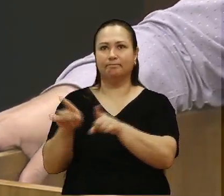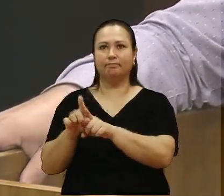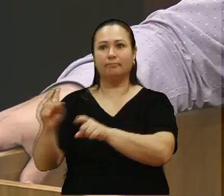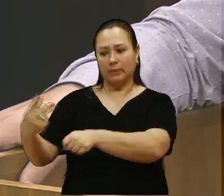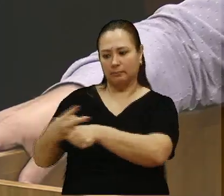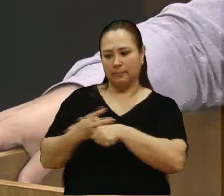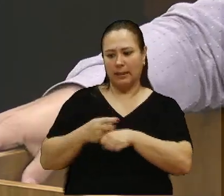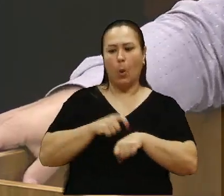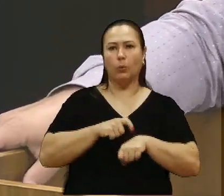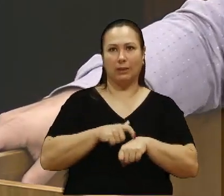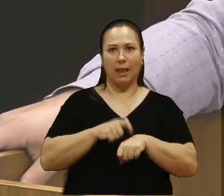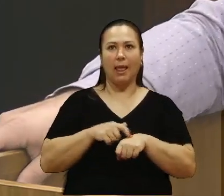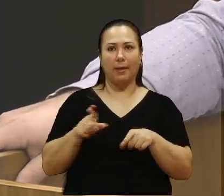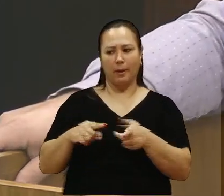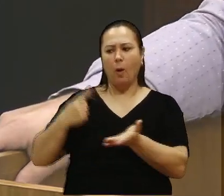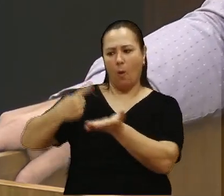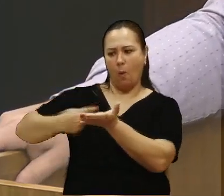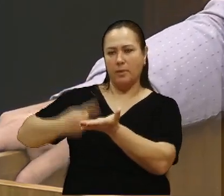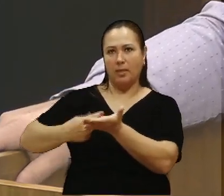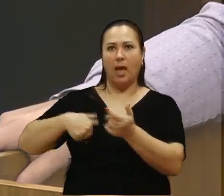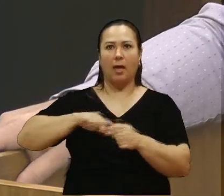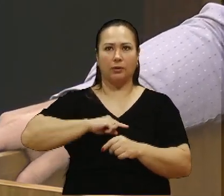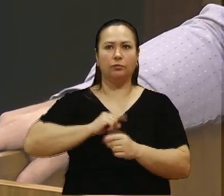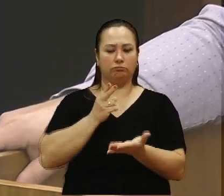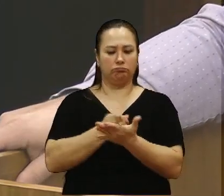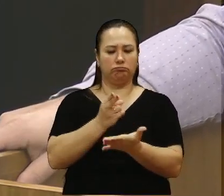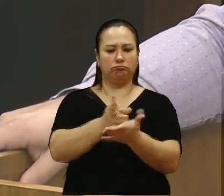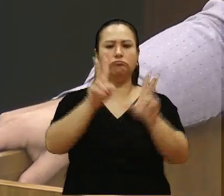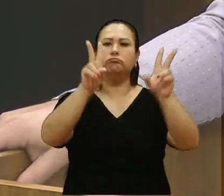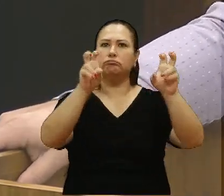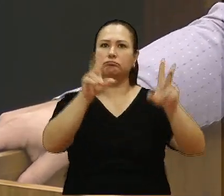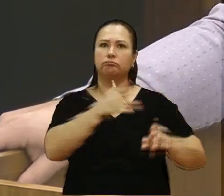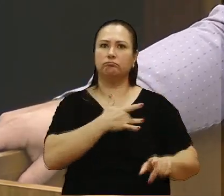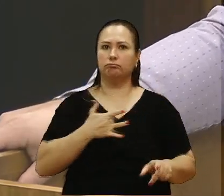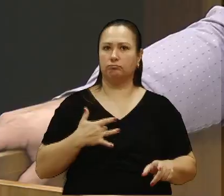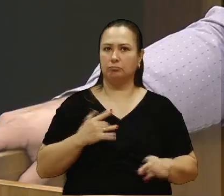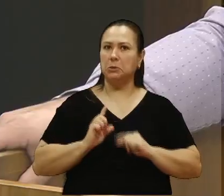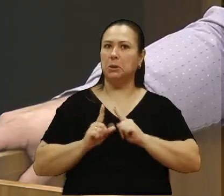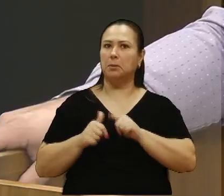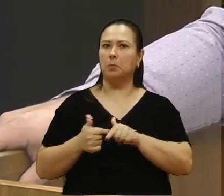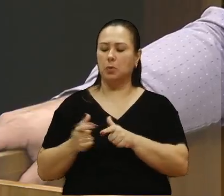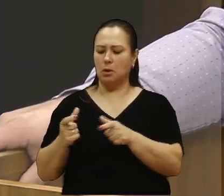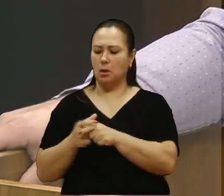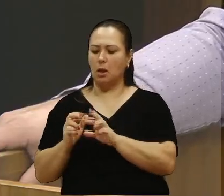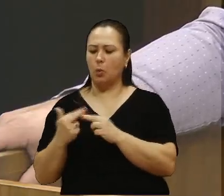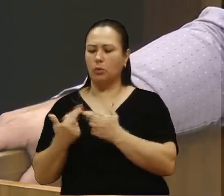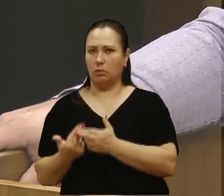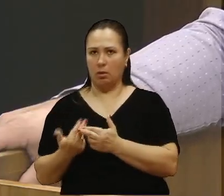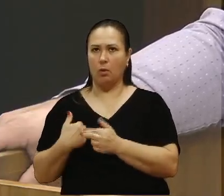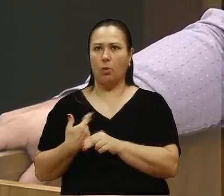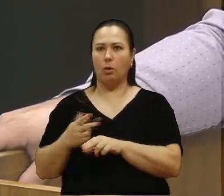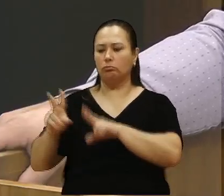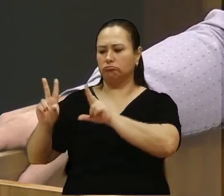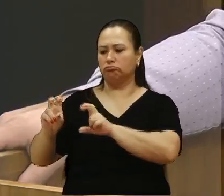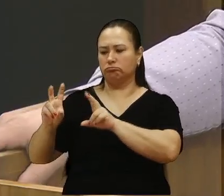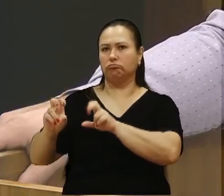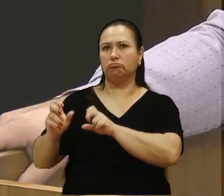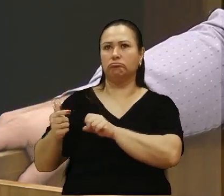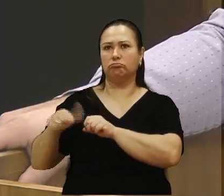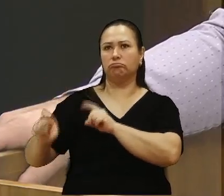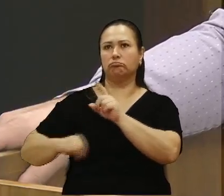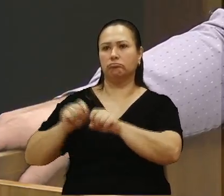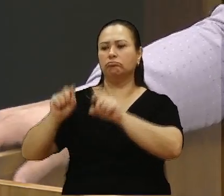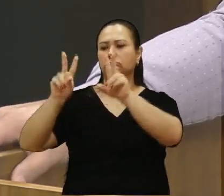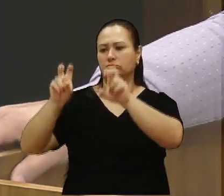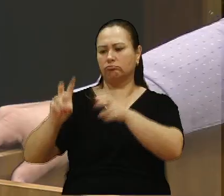do tempo e, como combinado, eu vou seguir no tema da saúde. Depois, no pequeno expediente, eu entro no tema, ontem, um dos temas que